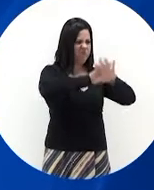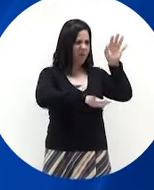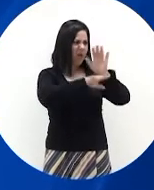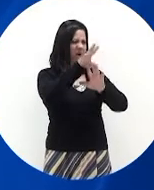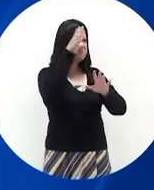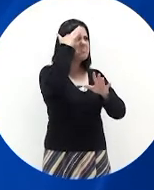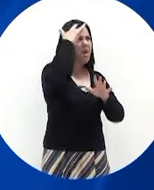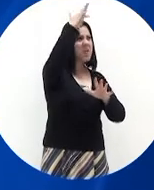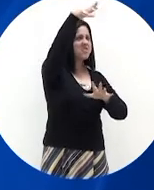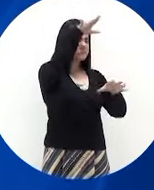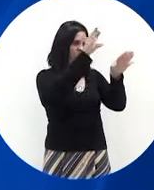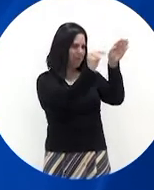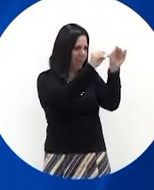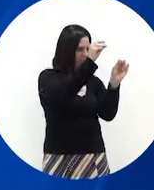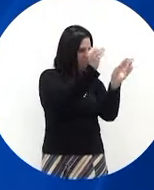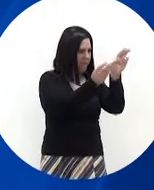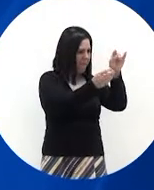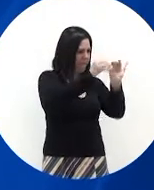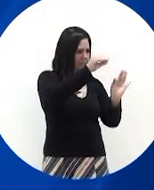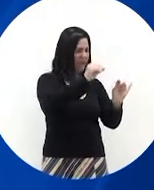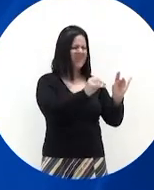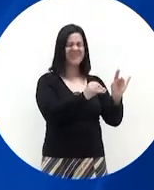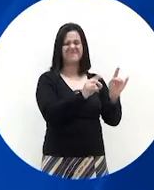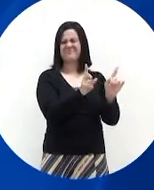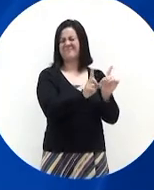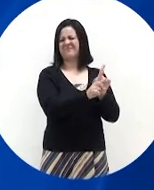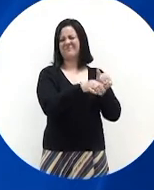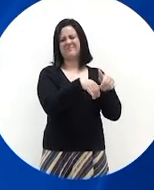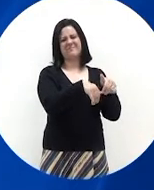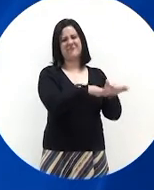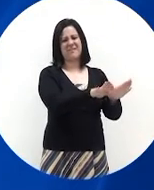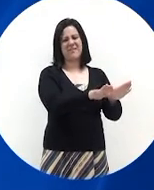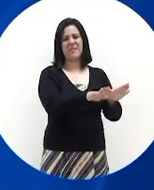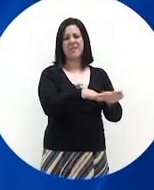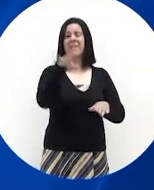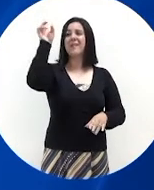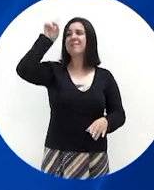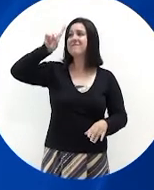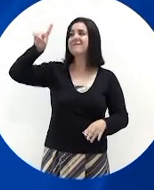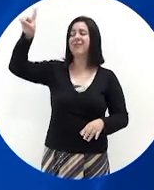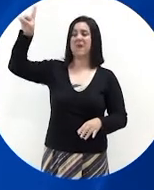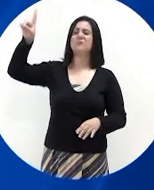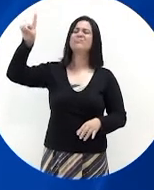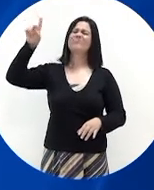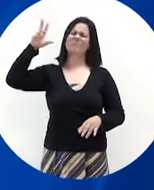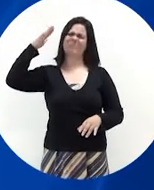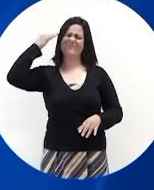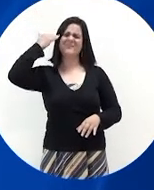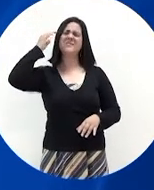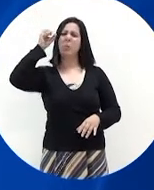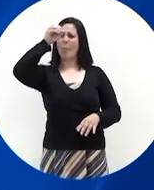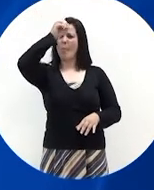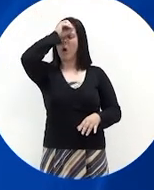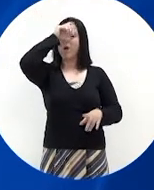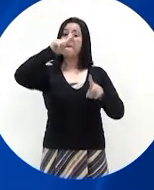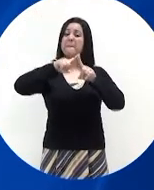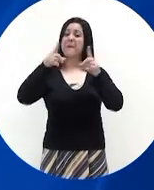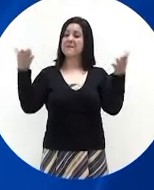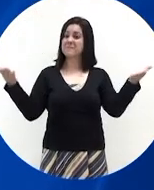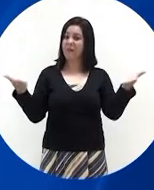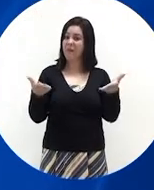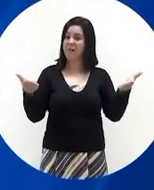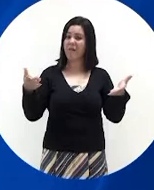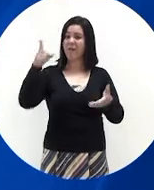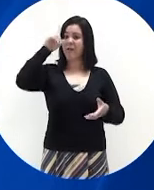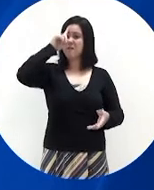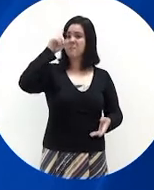pela arte e imaginação do homem. No passado, Deus não levou em conta essa ignorância, mas